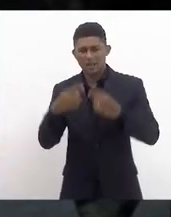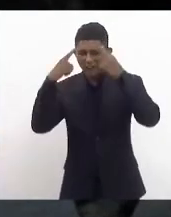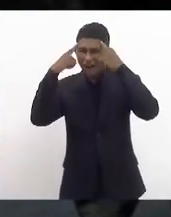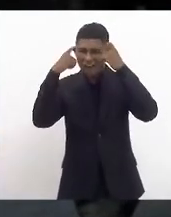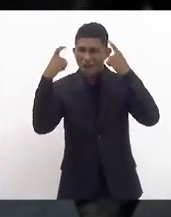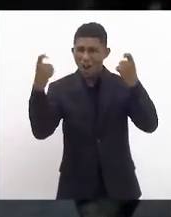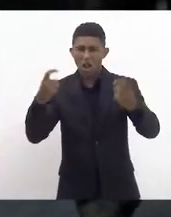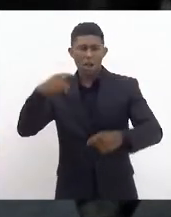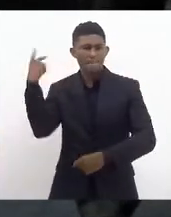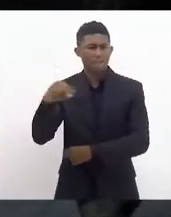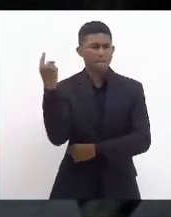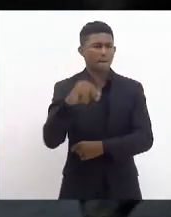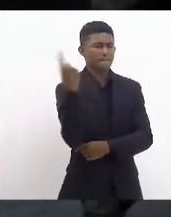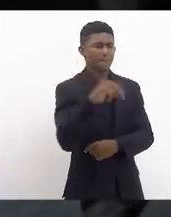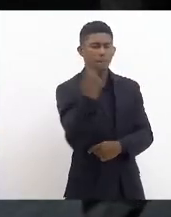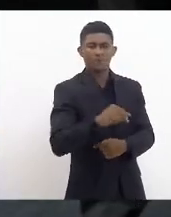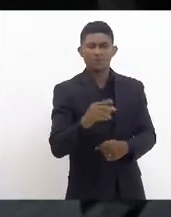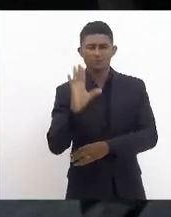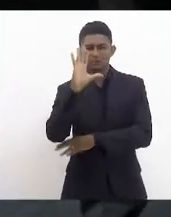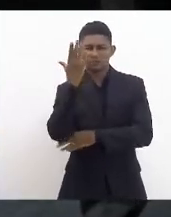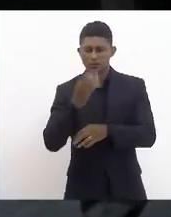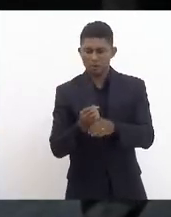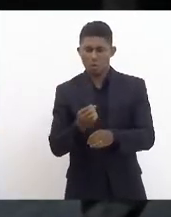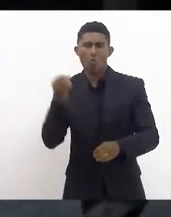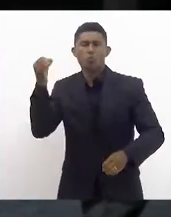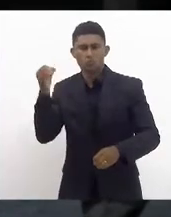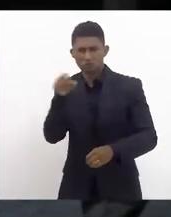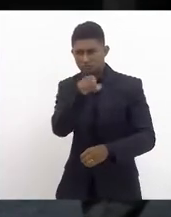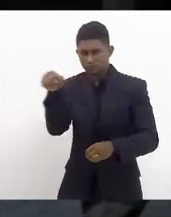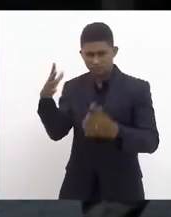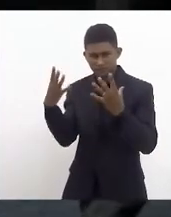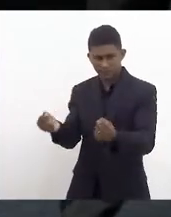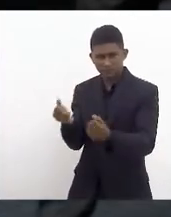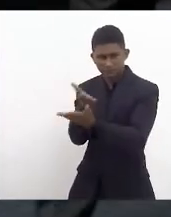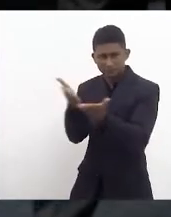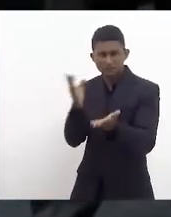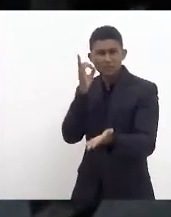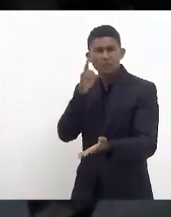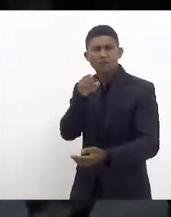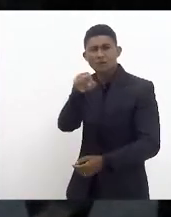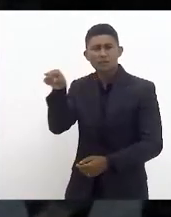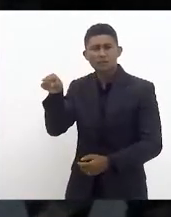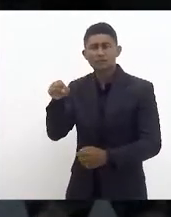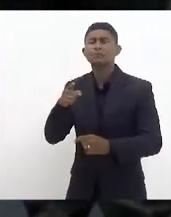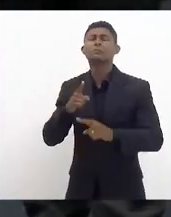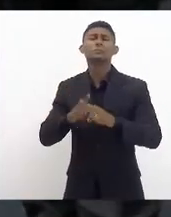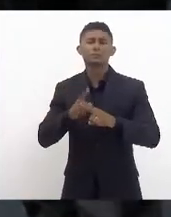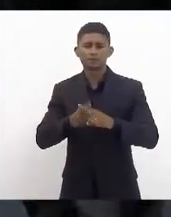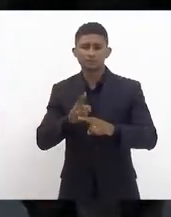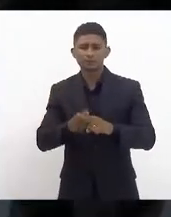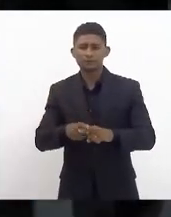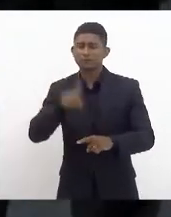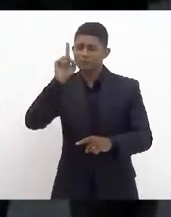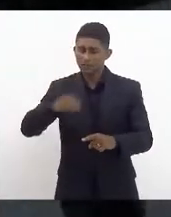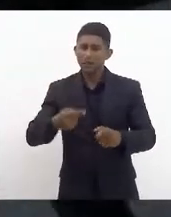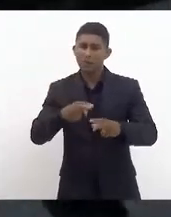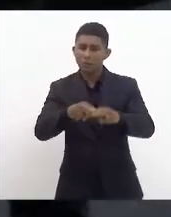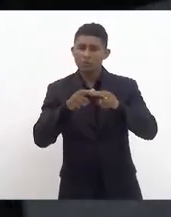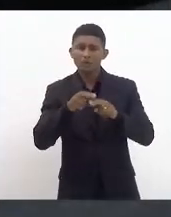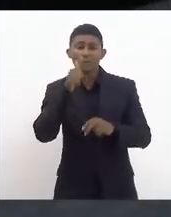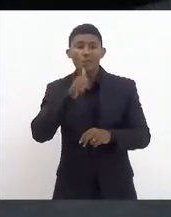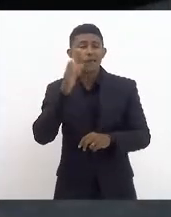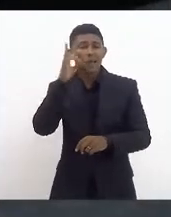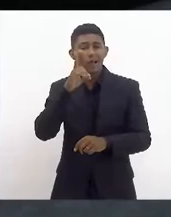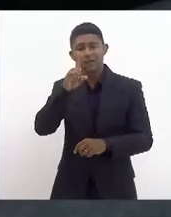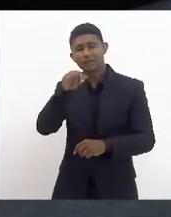umas às outras com taco de beisebol? É isso que eles estão defendendo? Porque esse era o sentido da publicação que a deputada Dani Monteiro veio